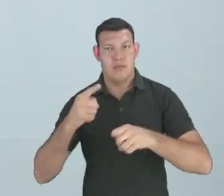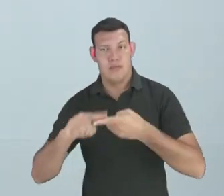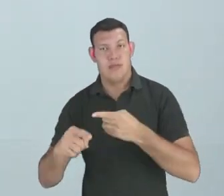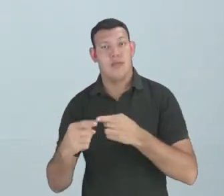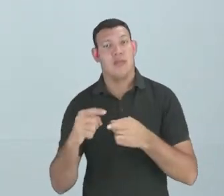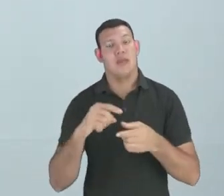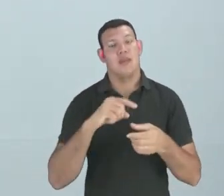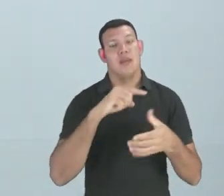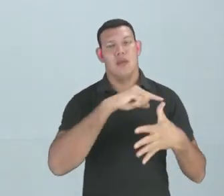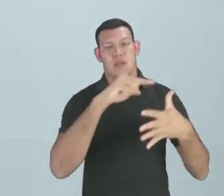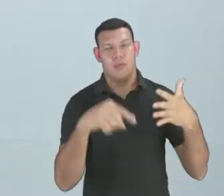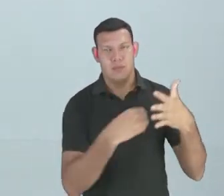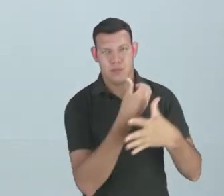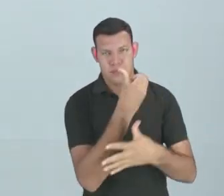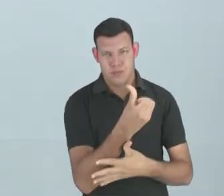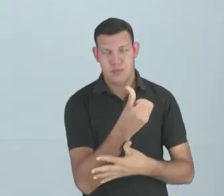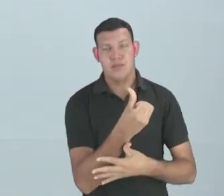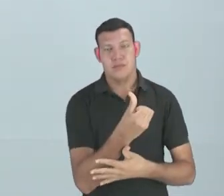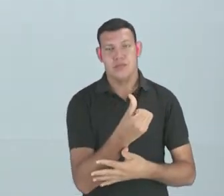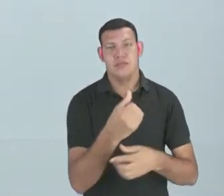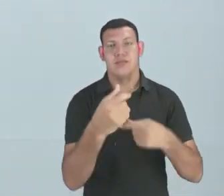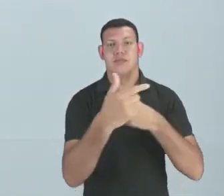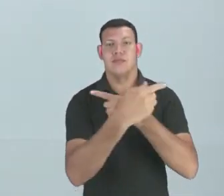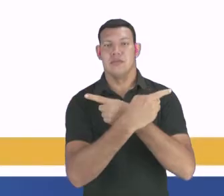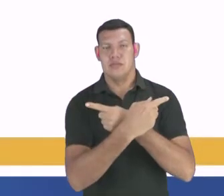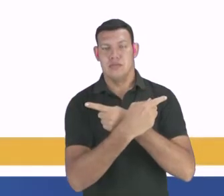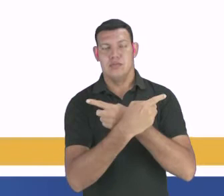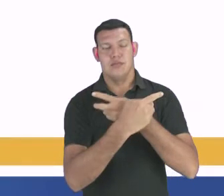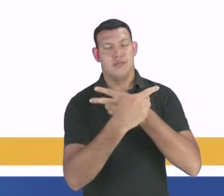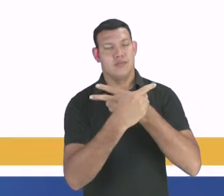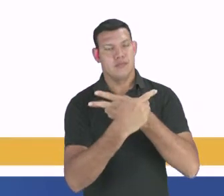casos de inequação. Acompanhe o material.